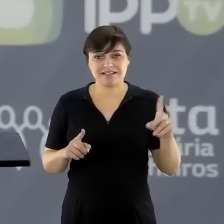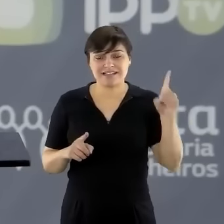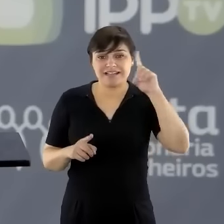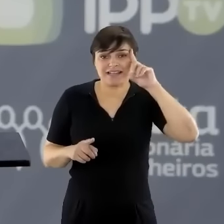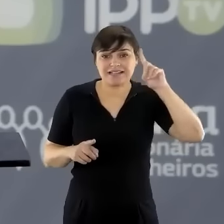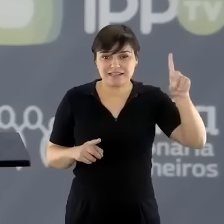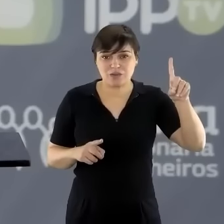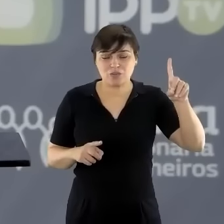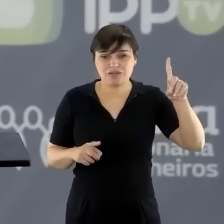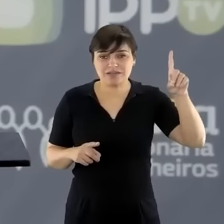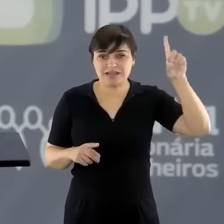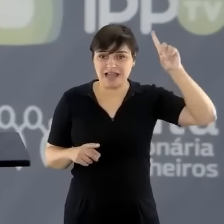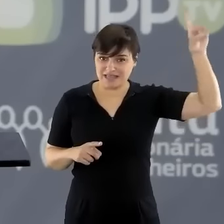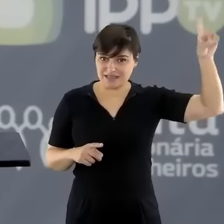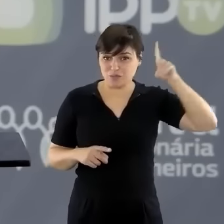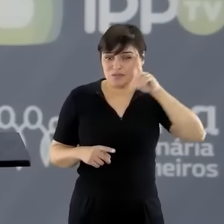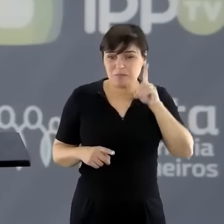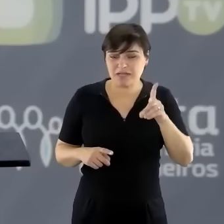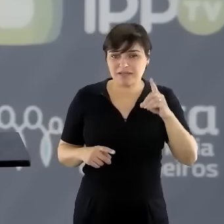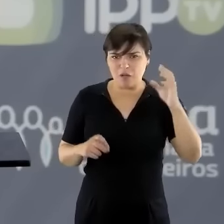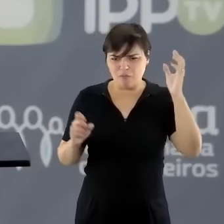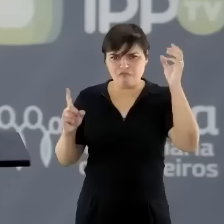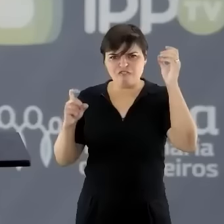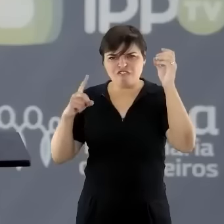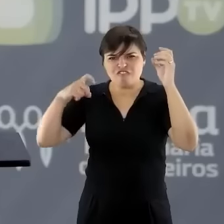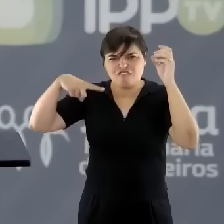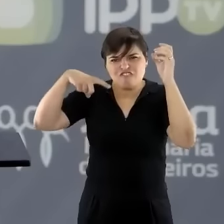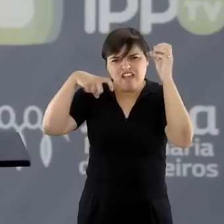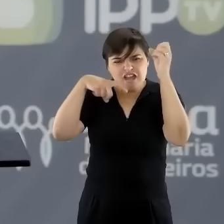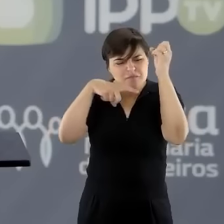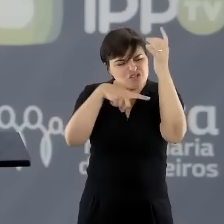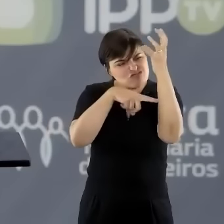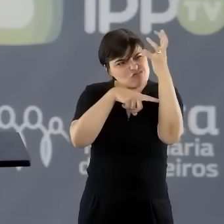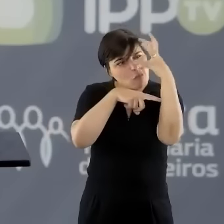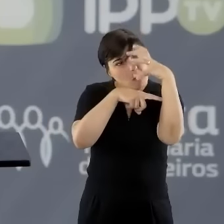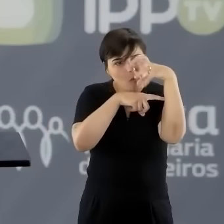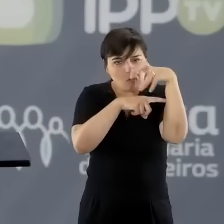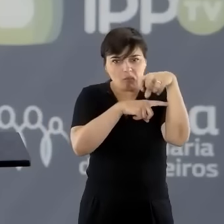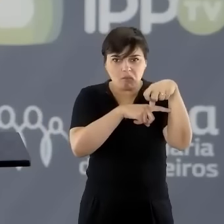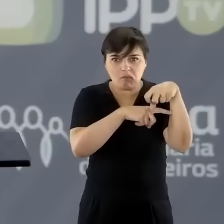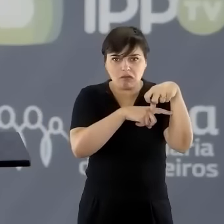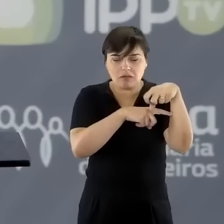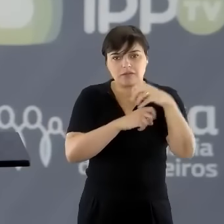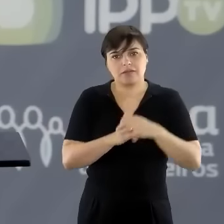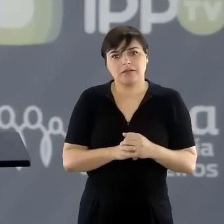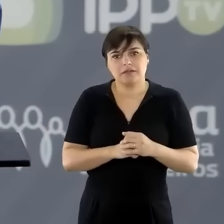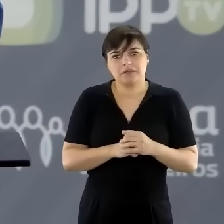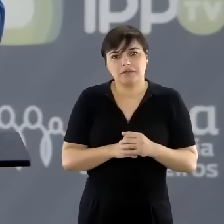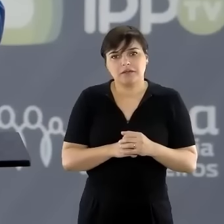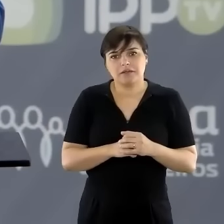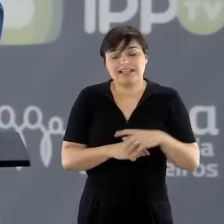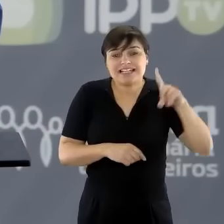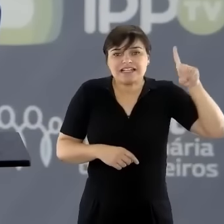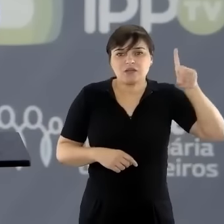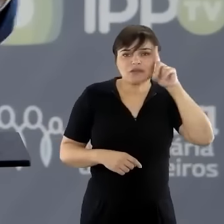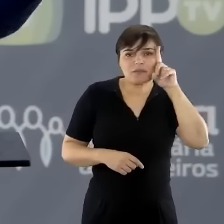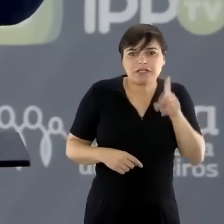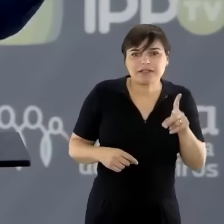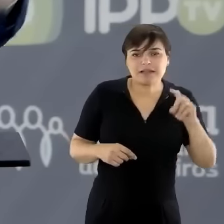manda as estrelas aparecem Quando Deus manda o vento se acalma Quando Deus manda o mar se aquieta